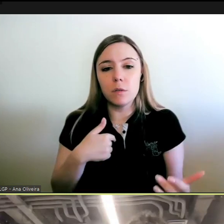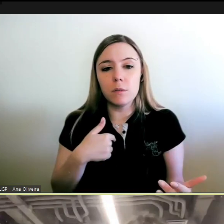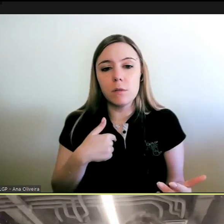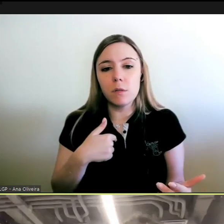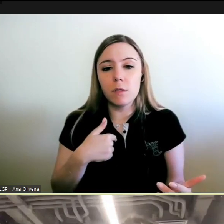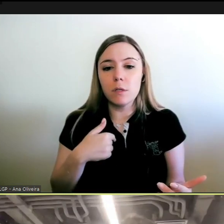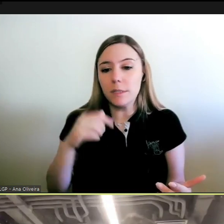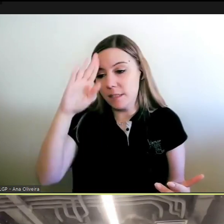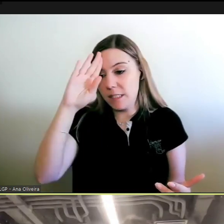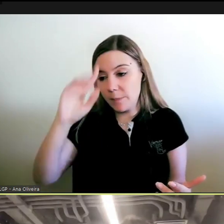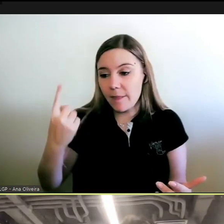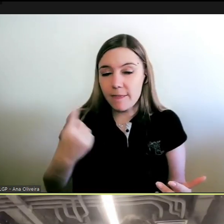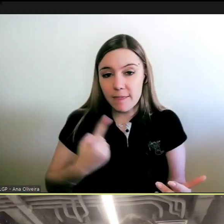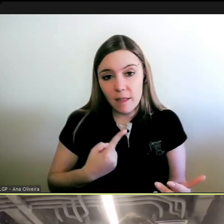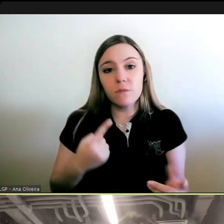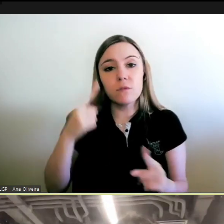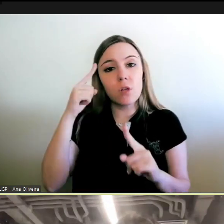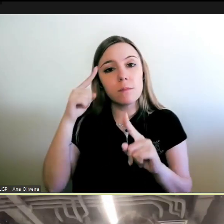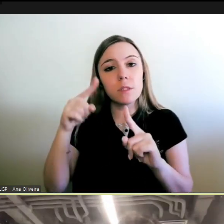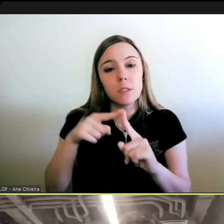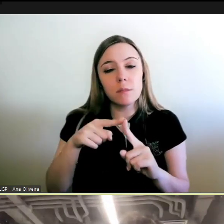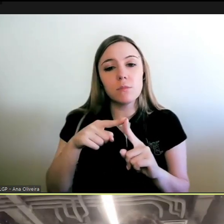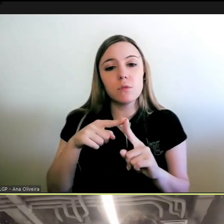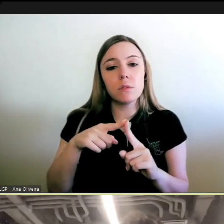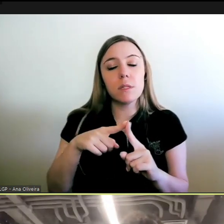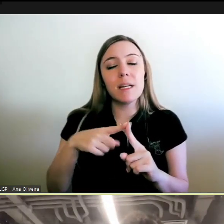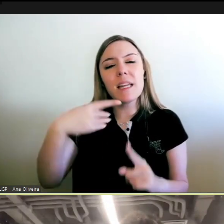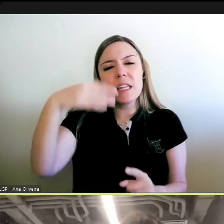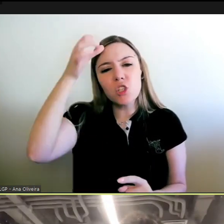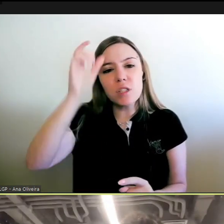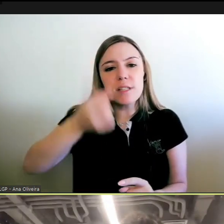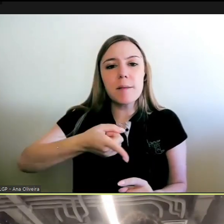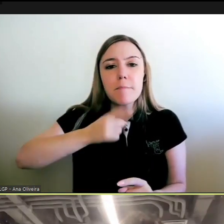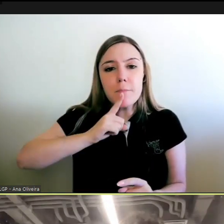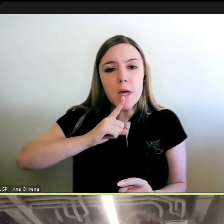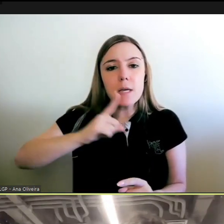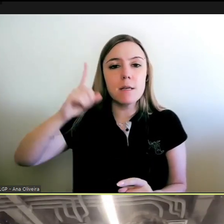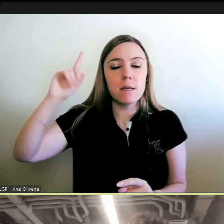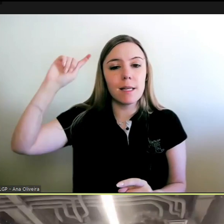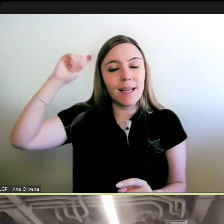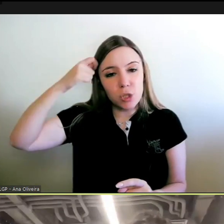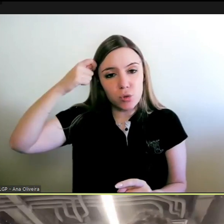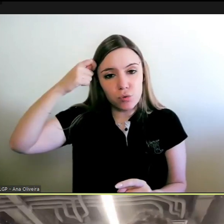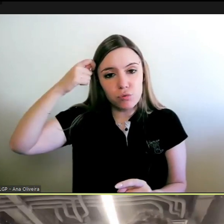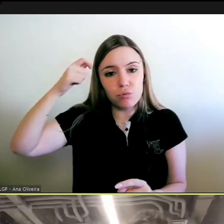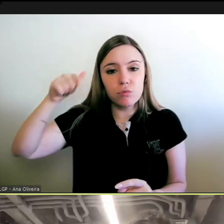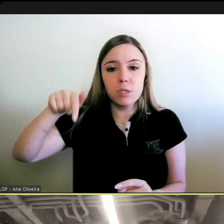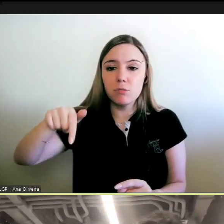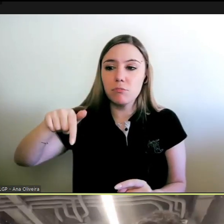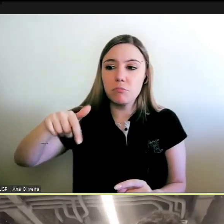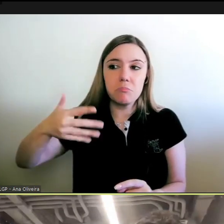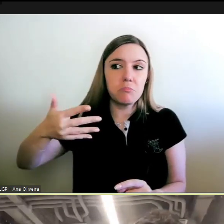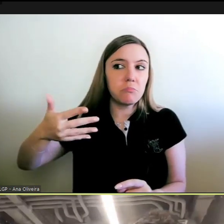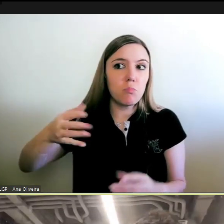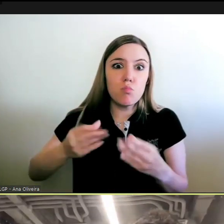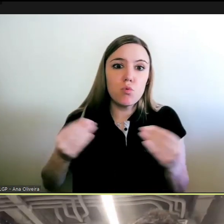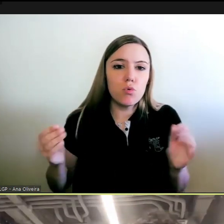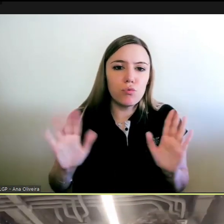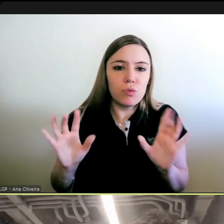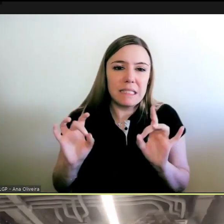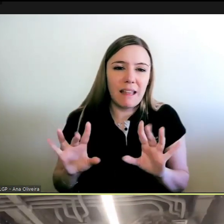em conta para que os riscos da inteligência artificial não sejam demasiados.